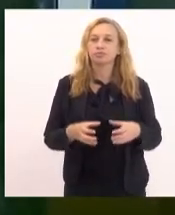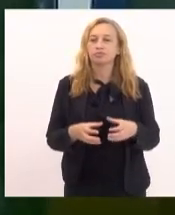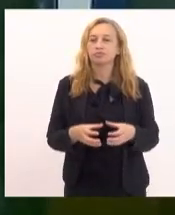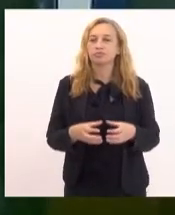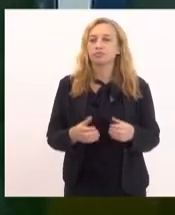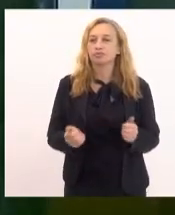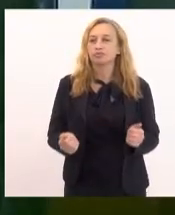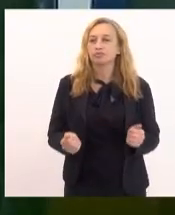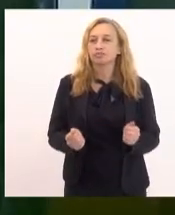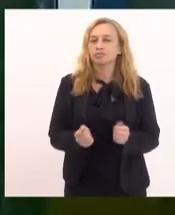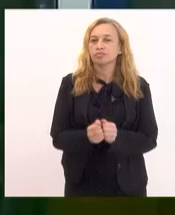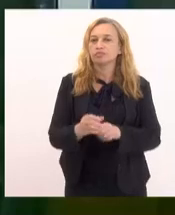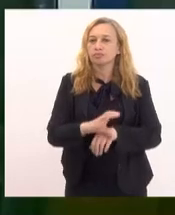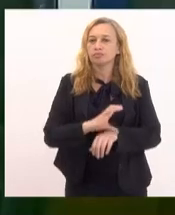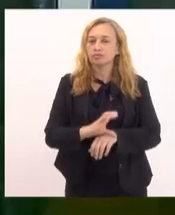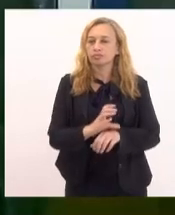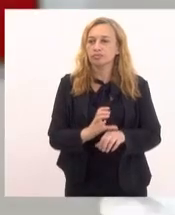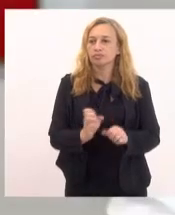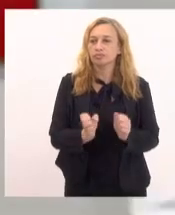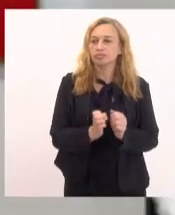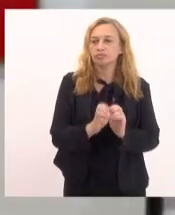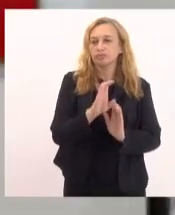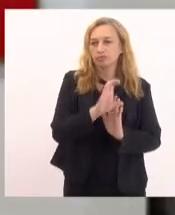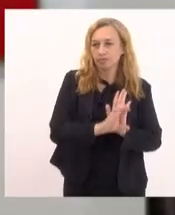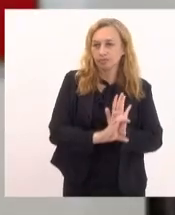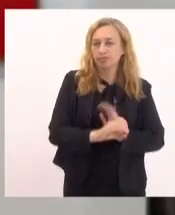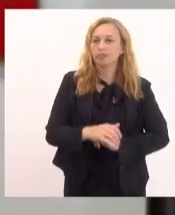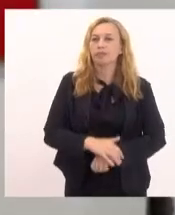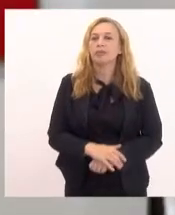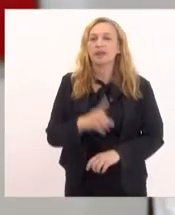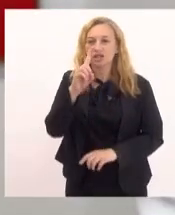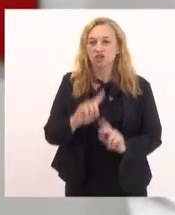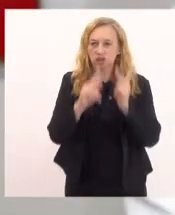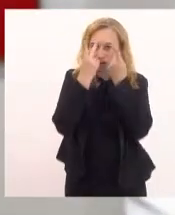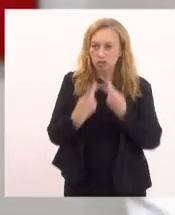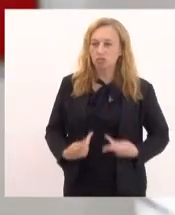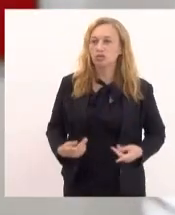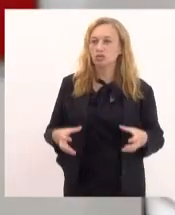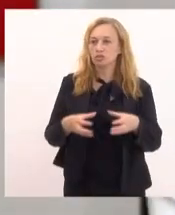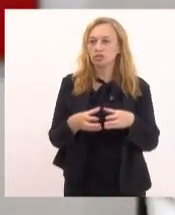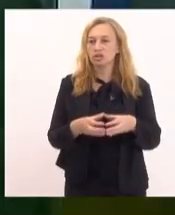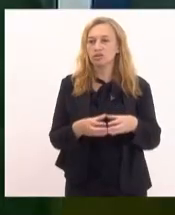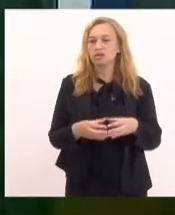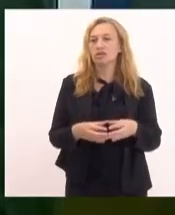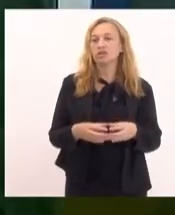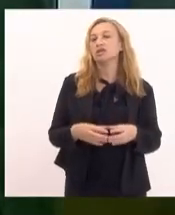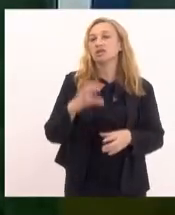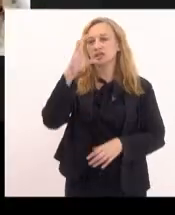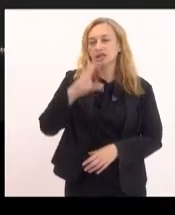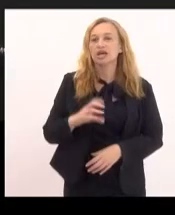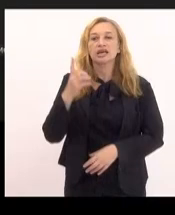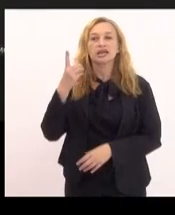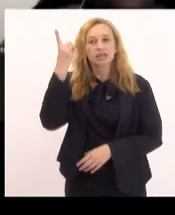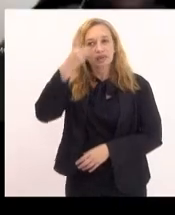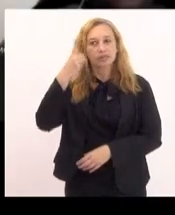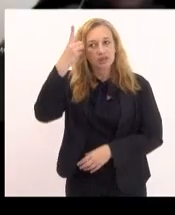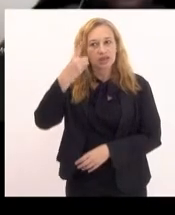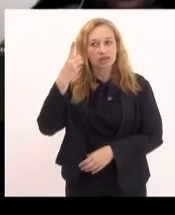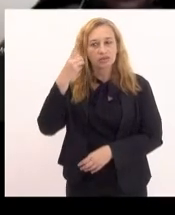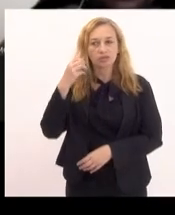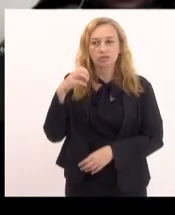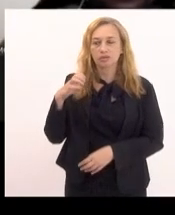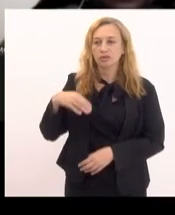senhor presidente. Pela Comissão de Direitos Humanos e Cidadania, deputado Carlos